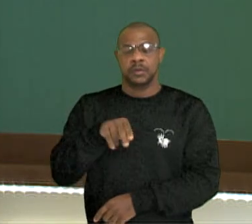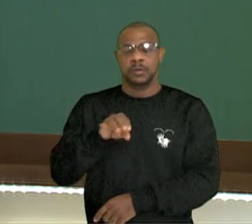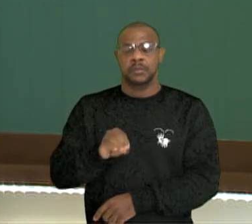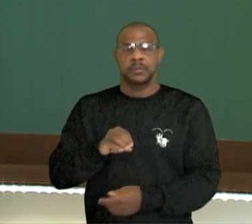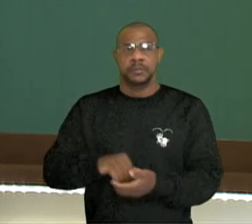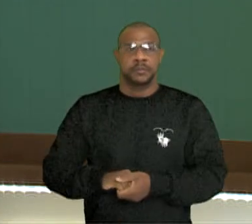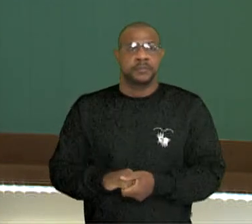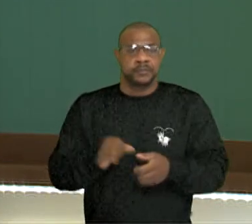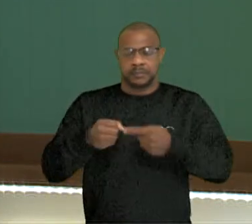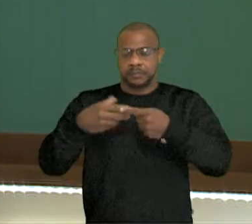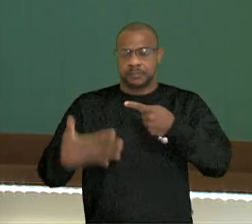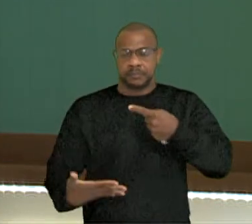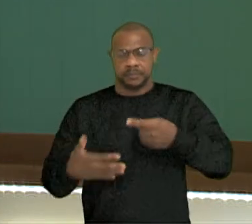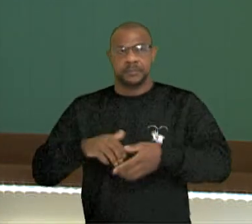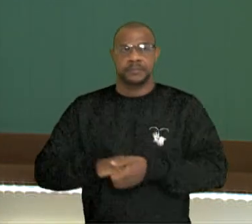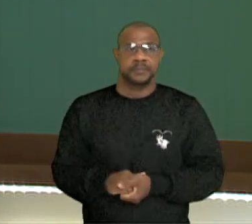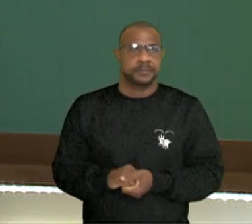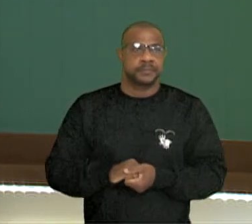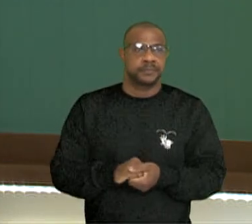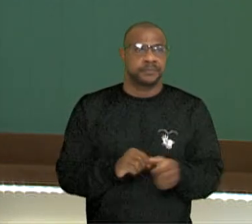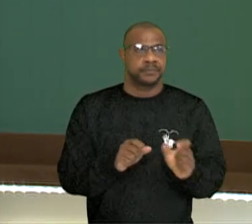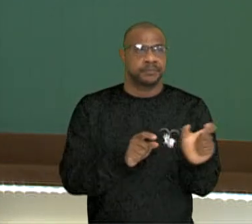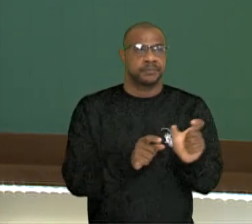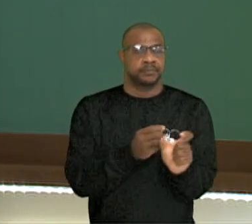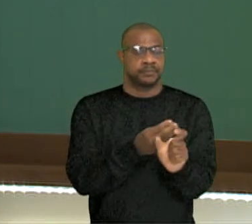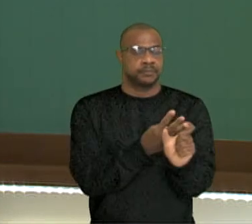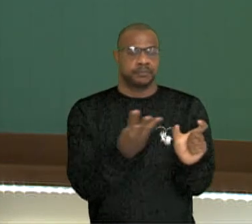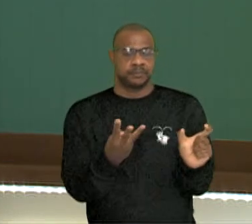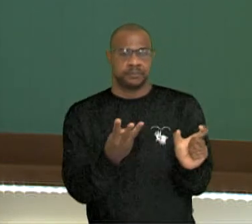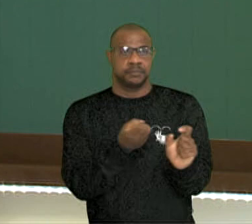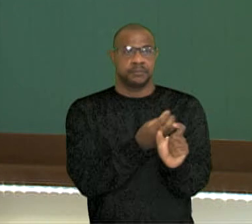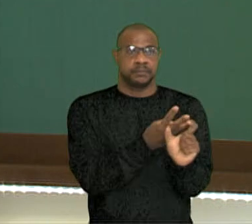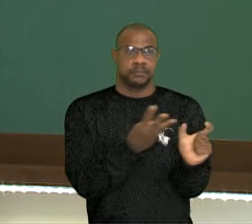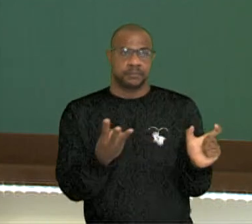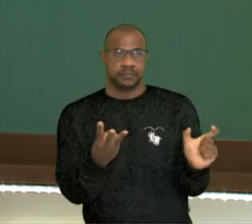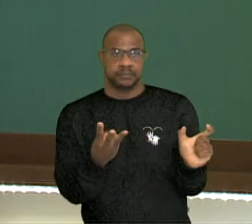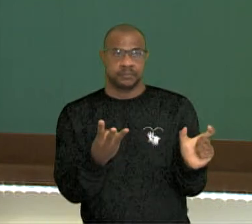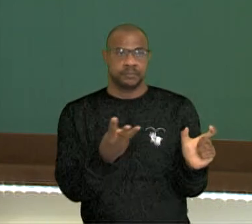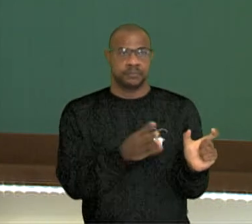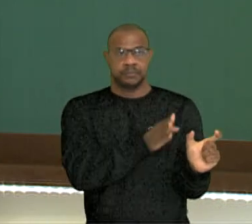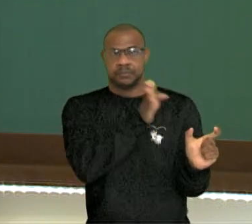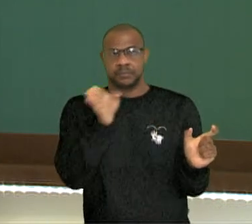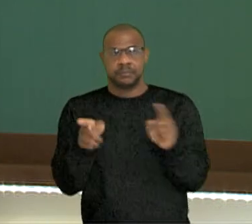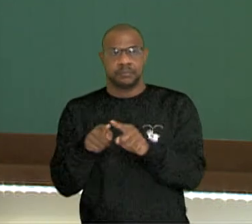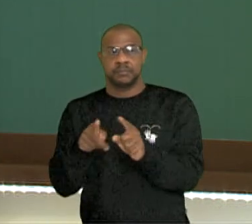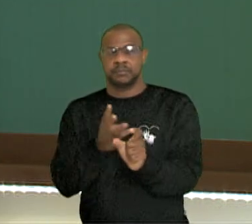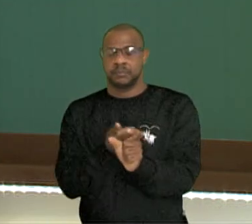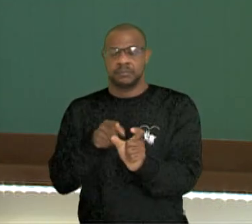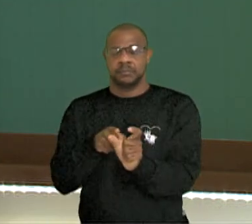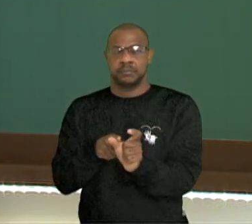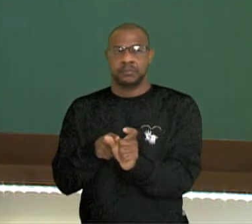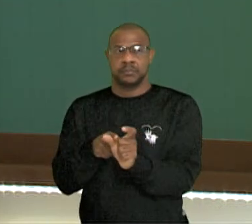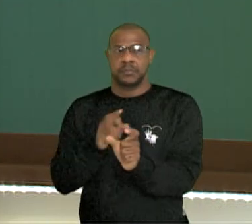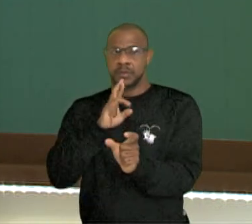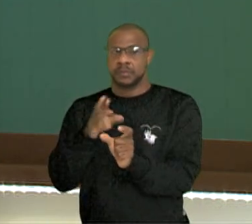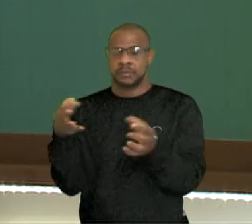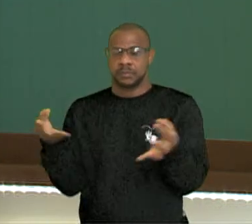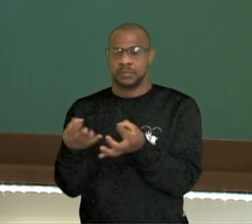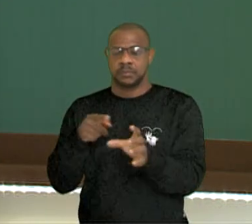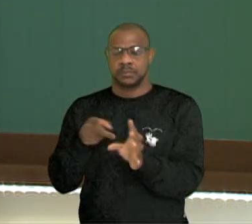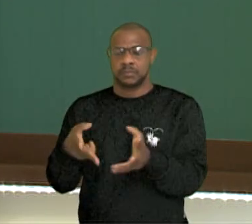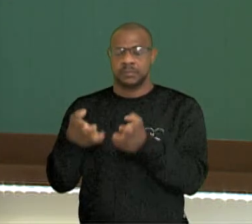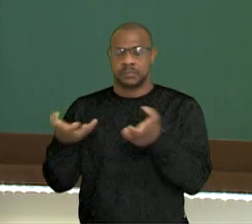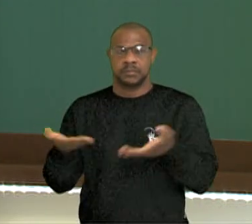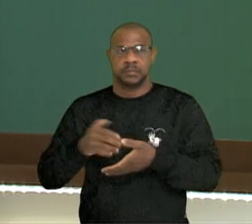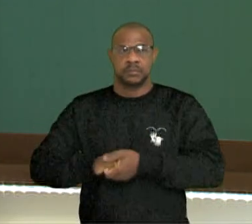fatoração. Dessa forma aqui, ó, o trinômio, eu quero esse caminho, ó, do trinômio para o produto notável, ok? Onde